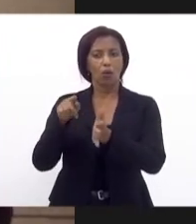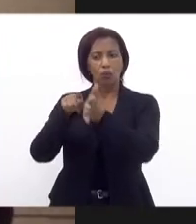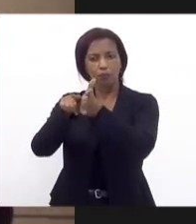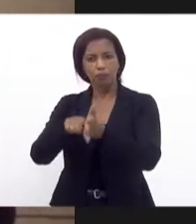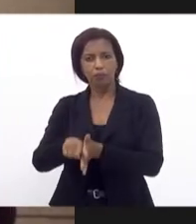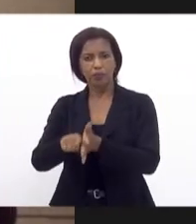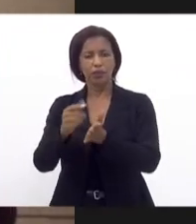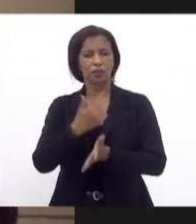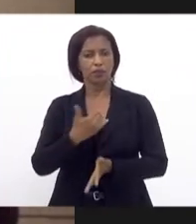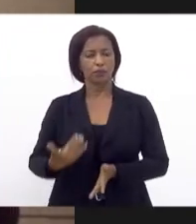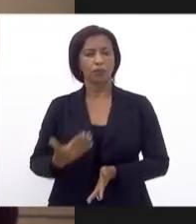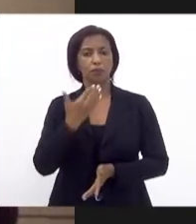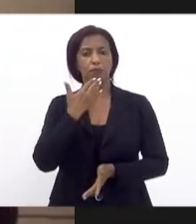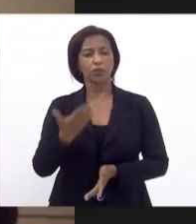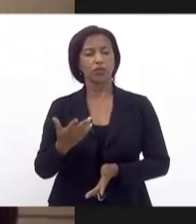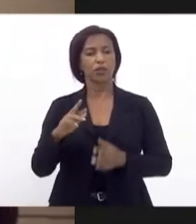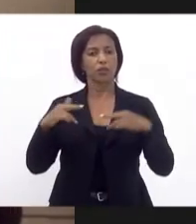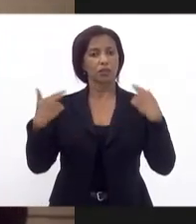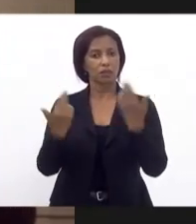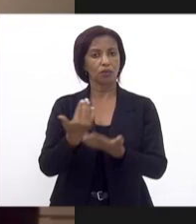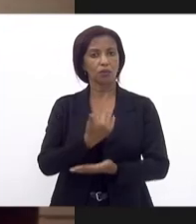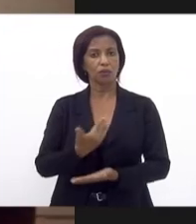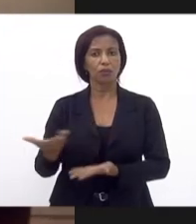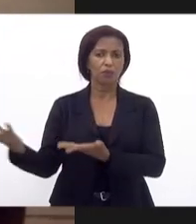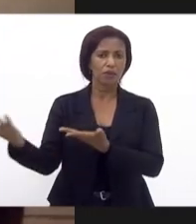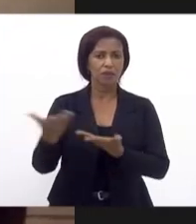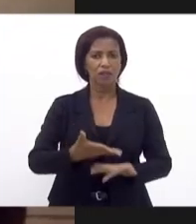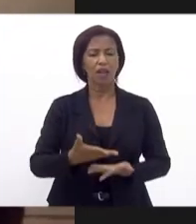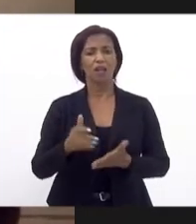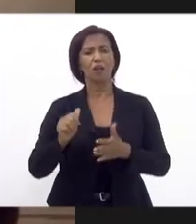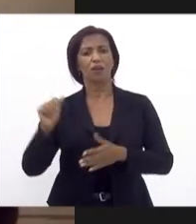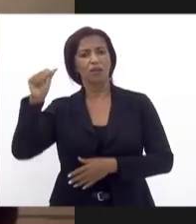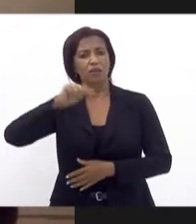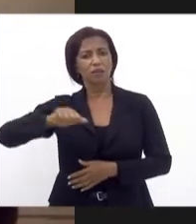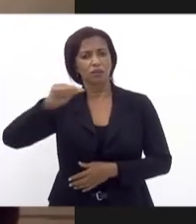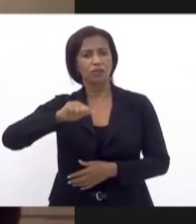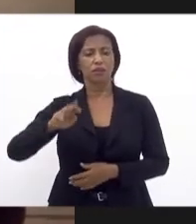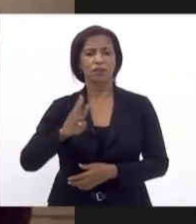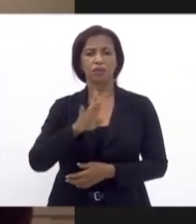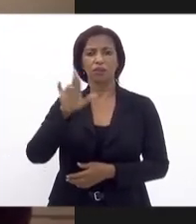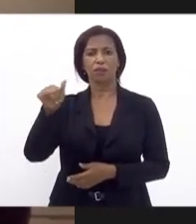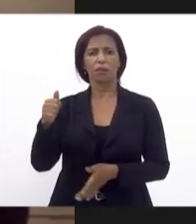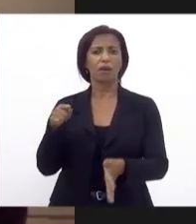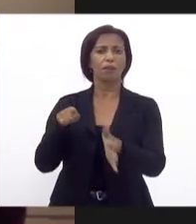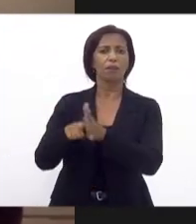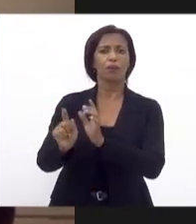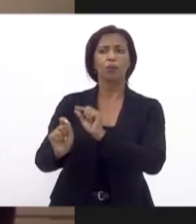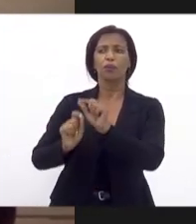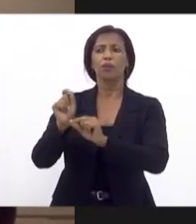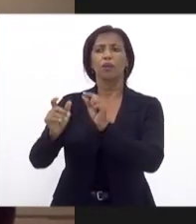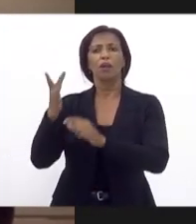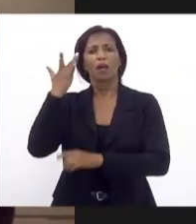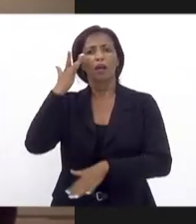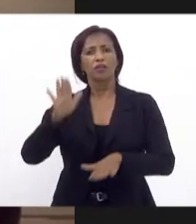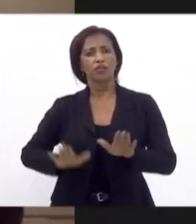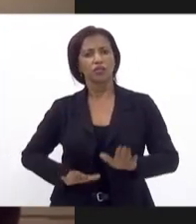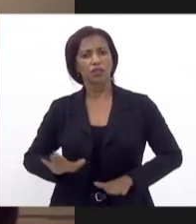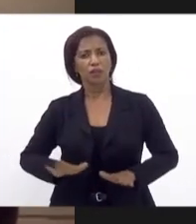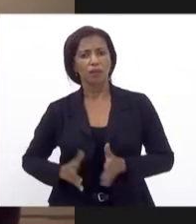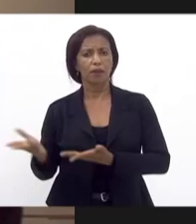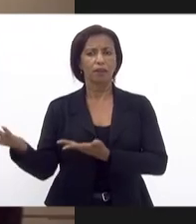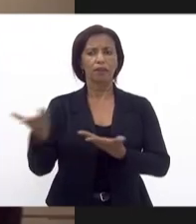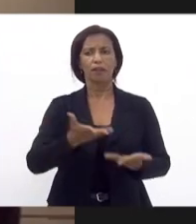E sugerir que nessa audiência pública, tragam lá a Associação da Barra da Tijuca, pergunto o que ela acha sobre Jacarepaguá,